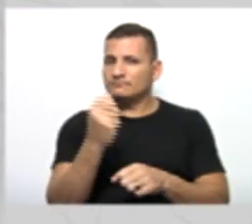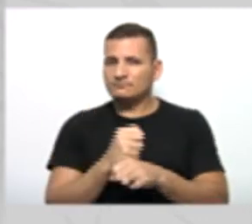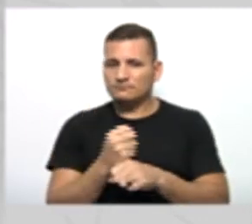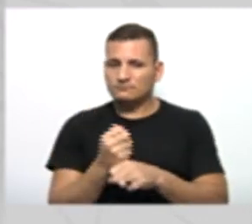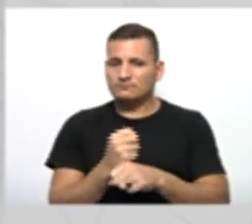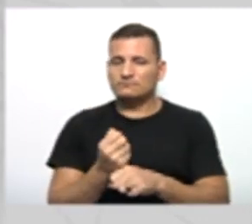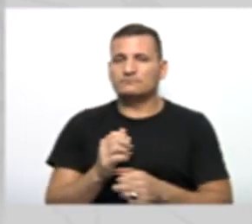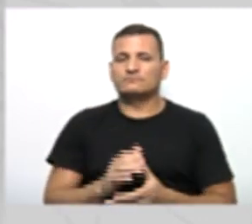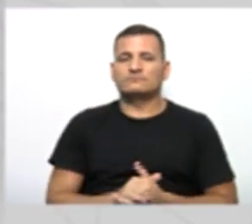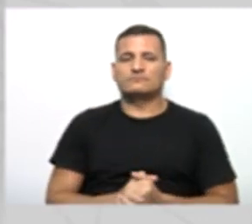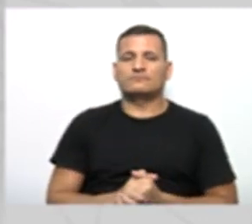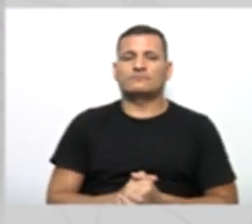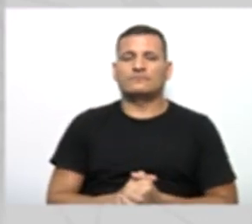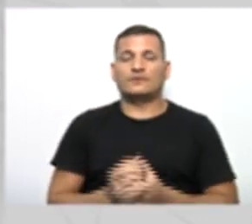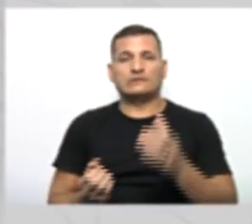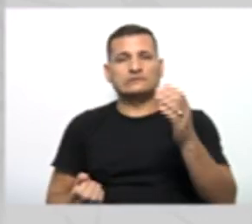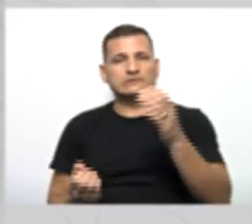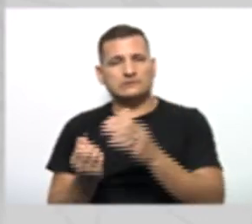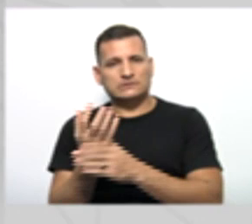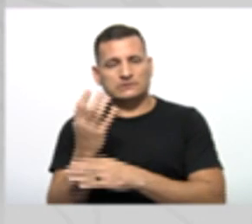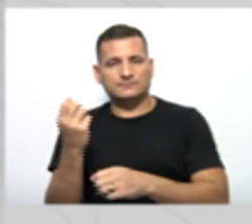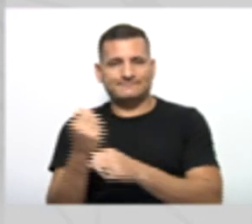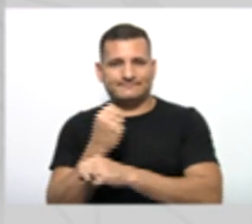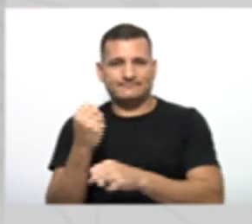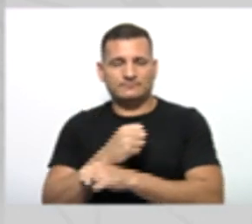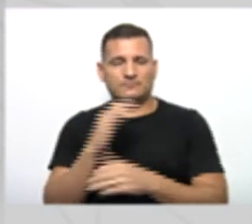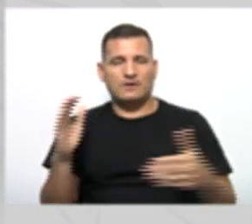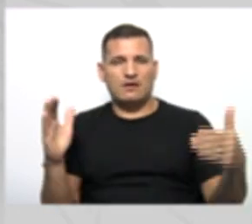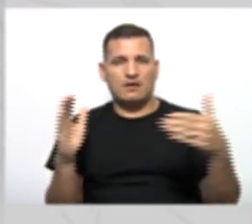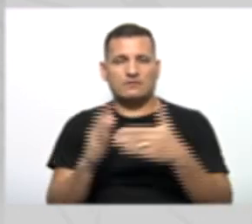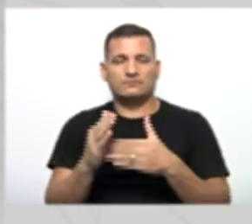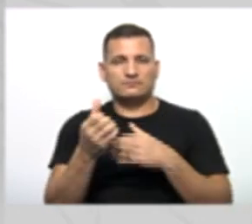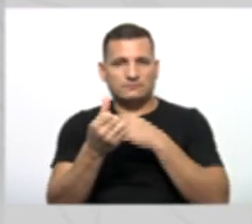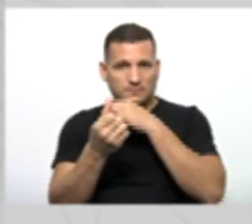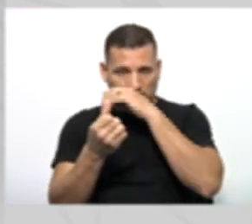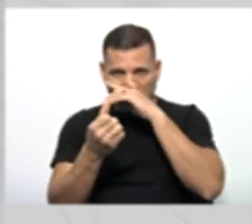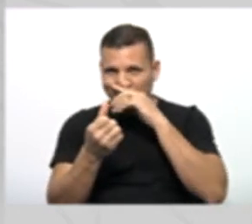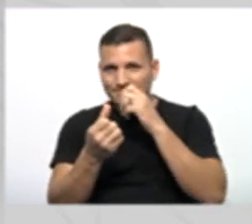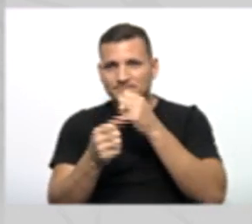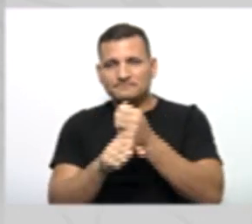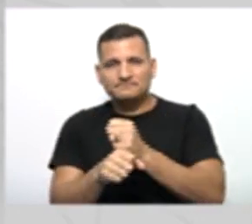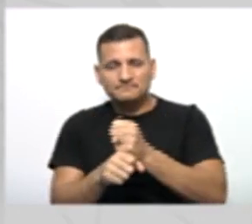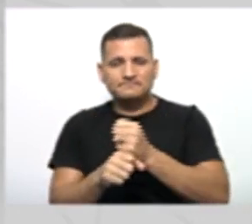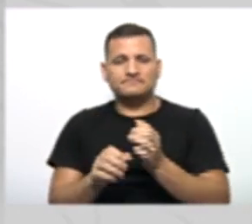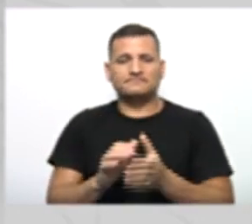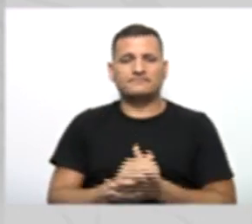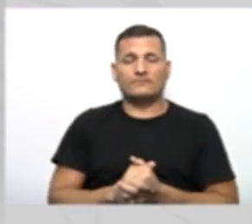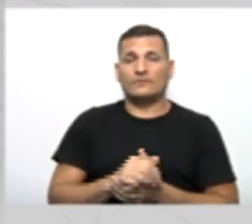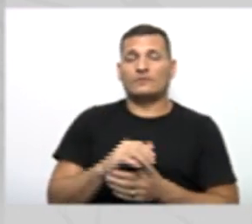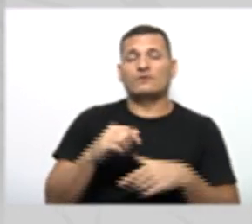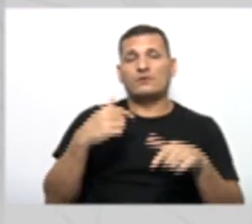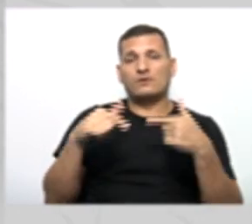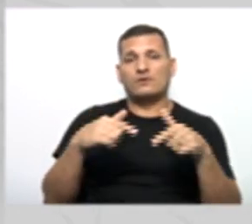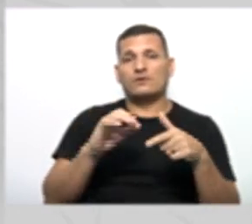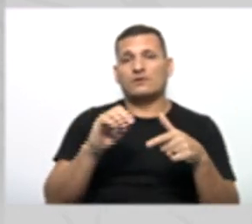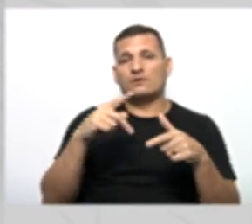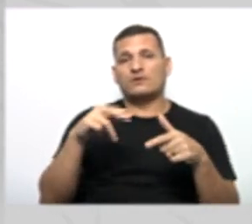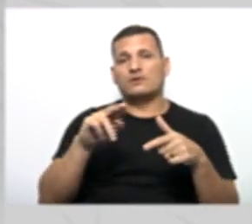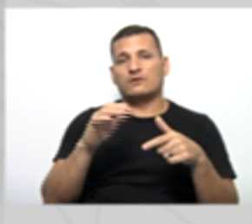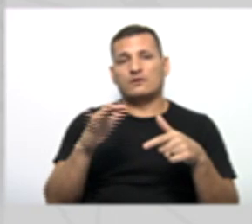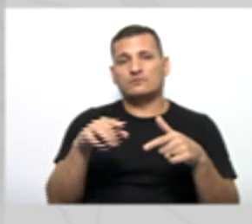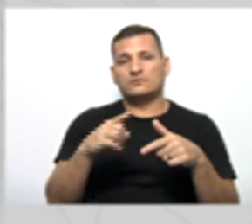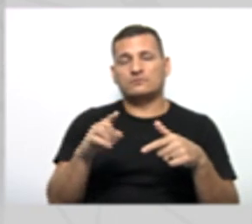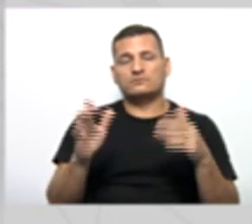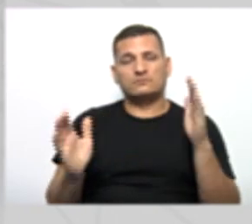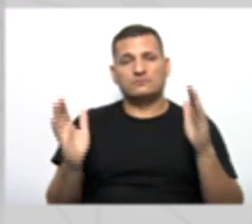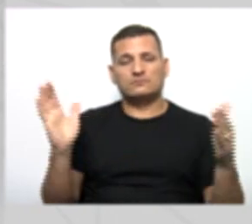de instalação, um prazo de até 6 anos. E licença de operação, um prazo de até 10 anos.